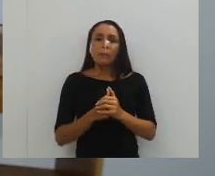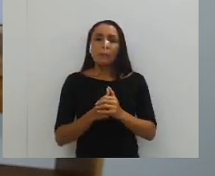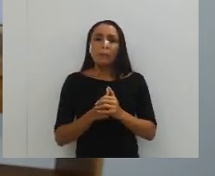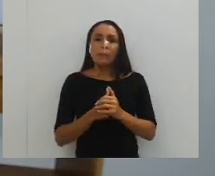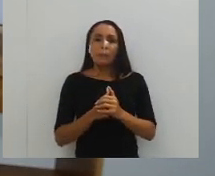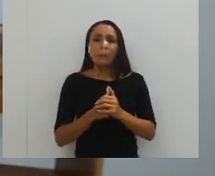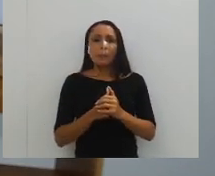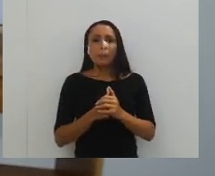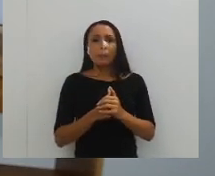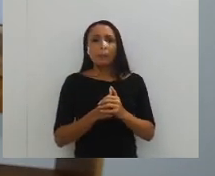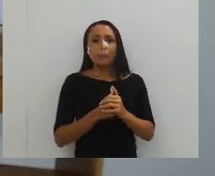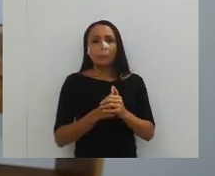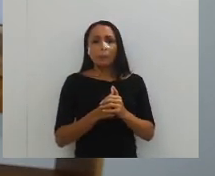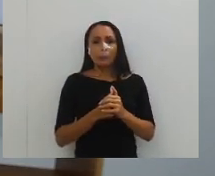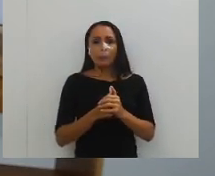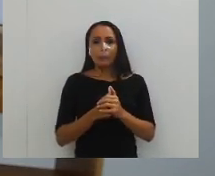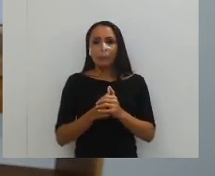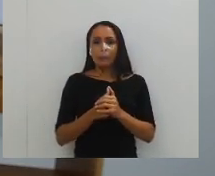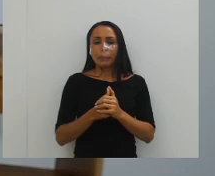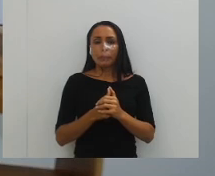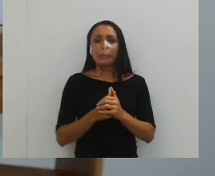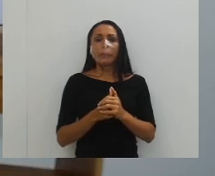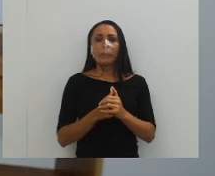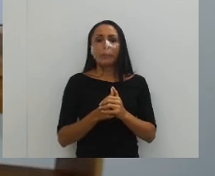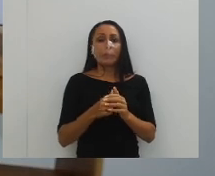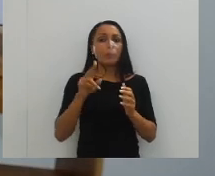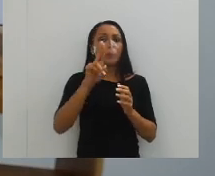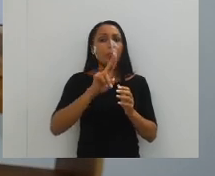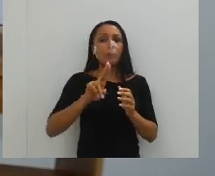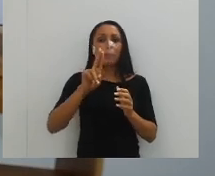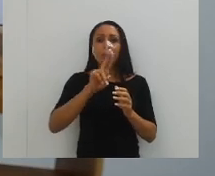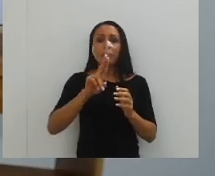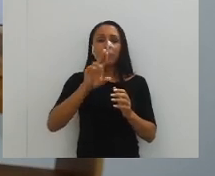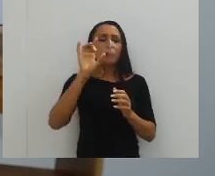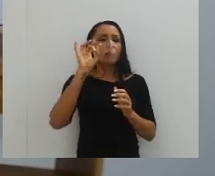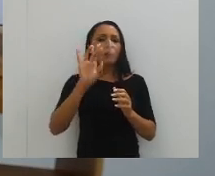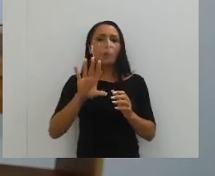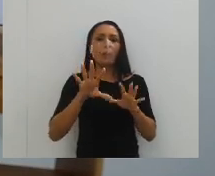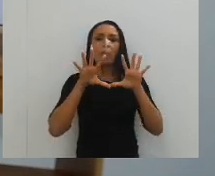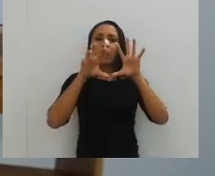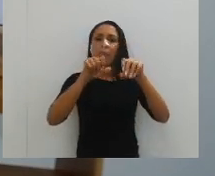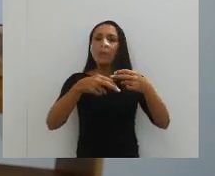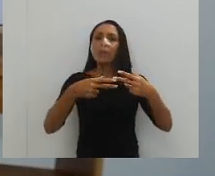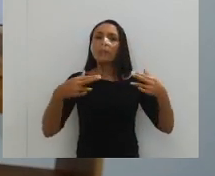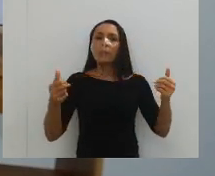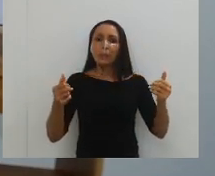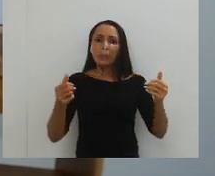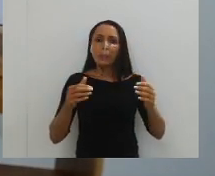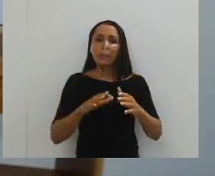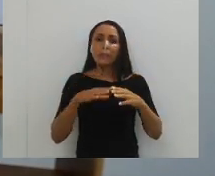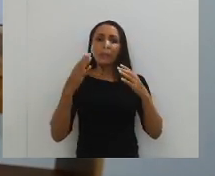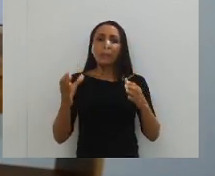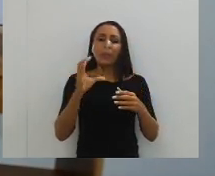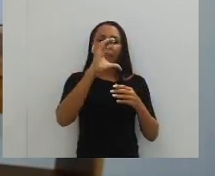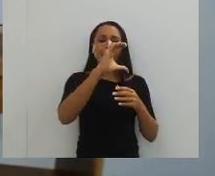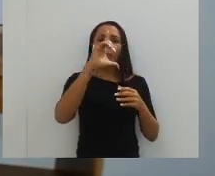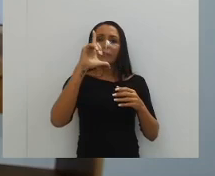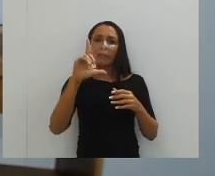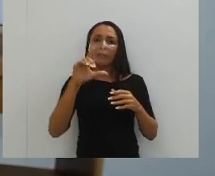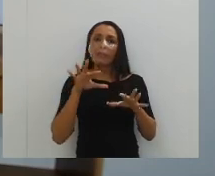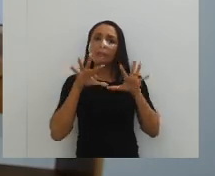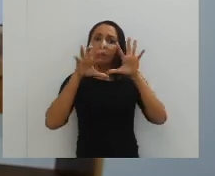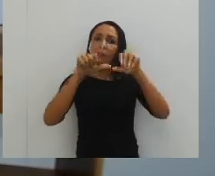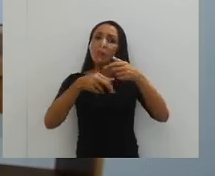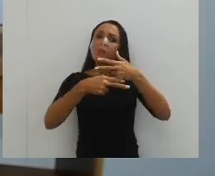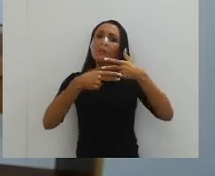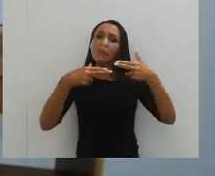você vai usar quando for para animal. Quando você estiver trabalhando com uma classificação de animal,